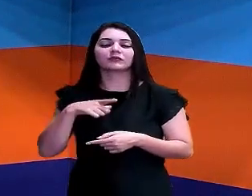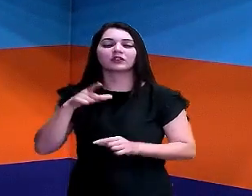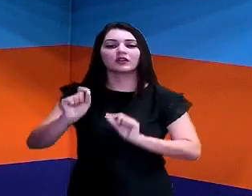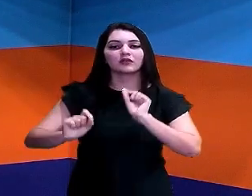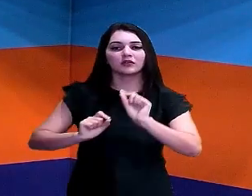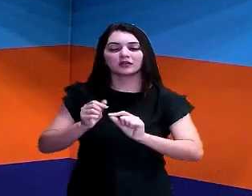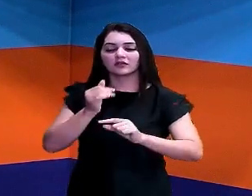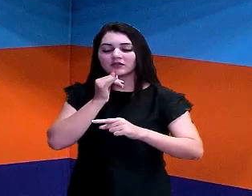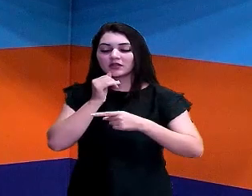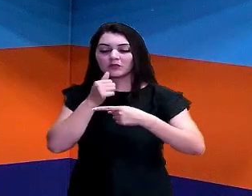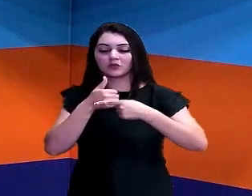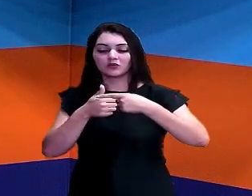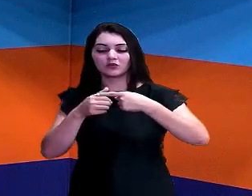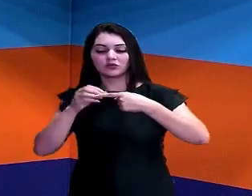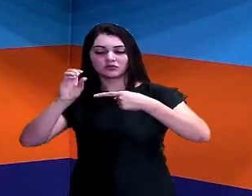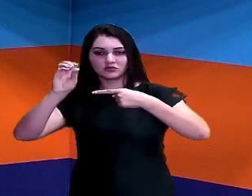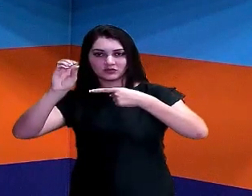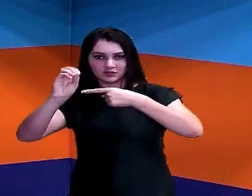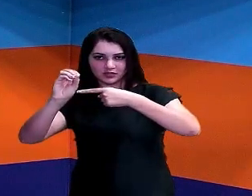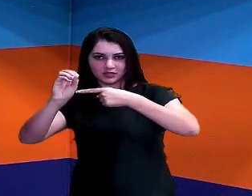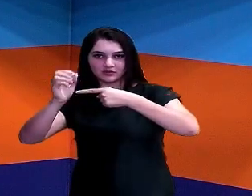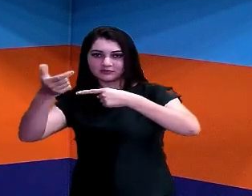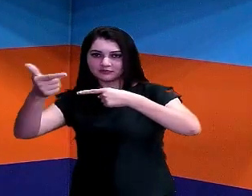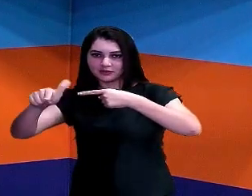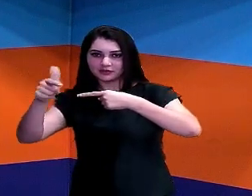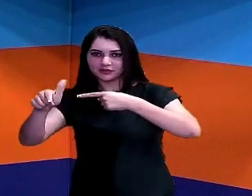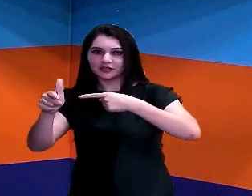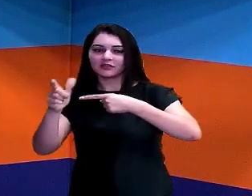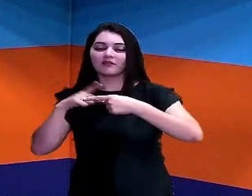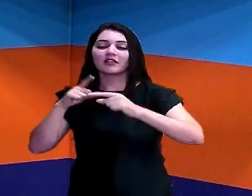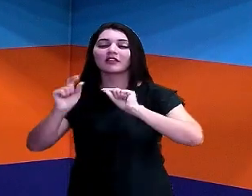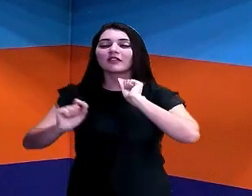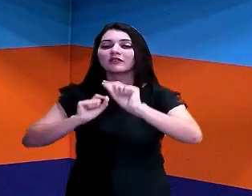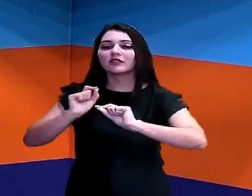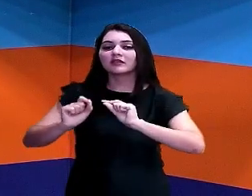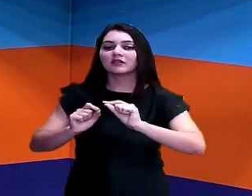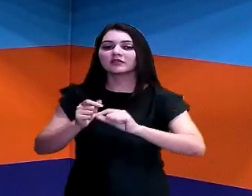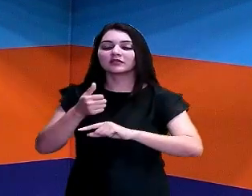eu tiver um zero aqui e não tivesse zero, eu vou ter o quê?